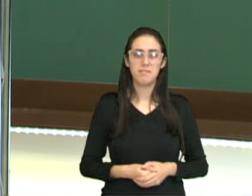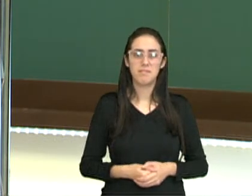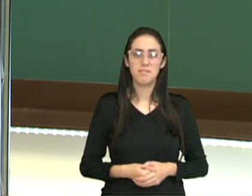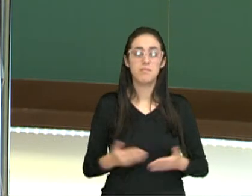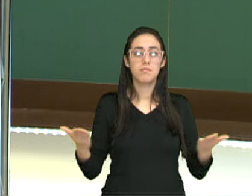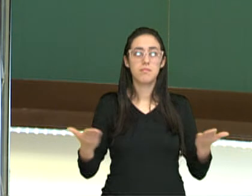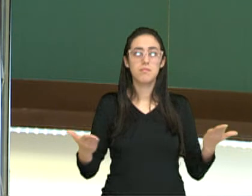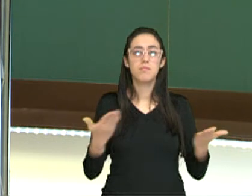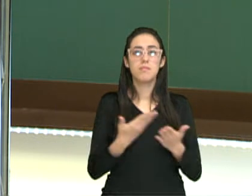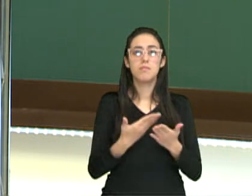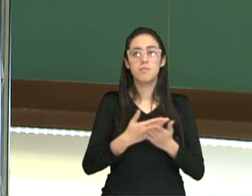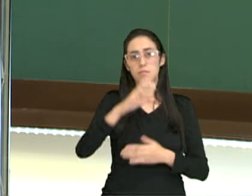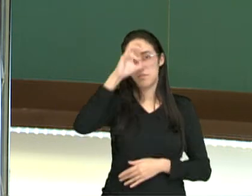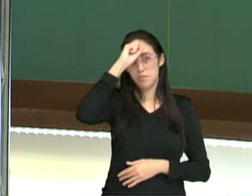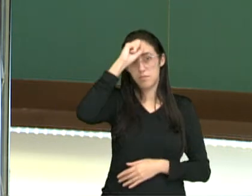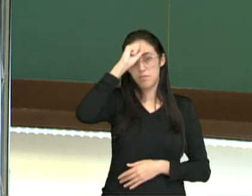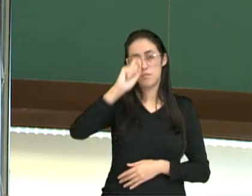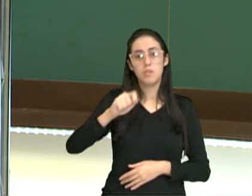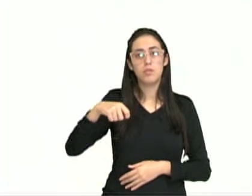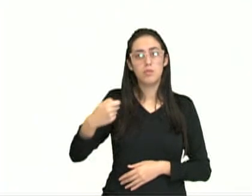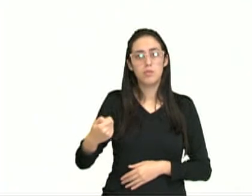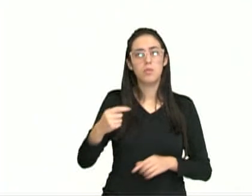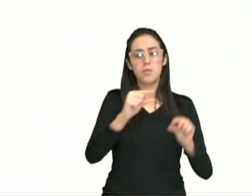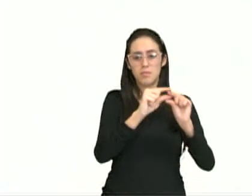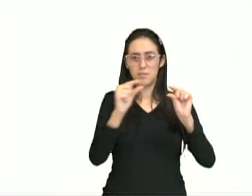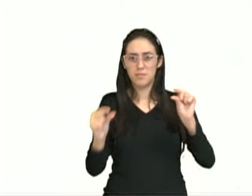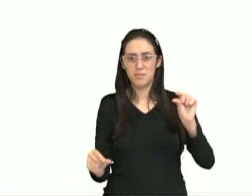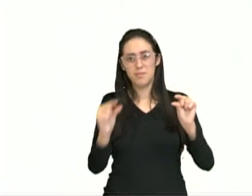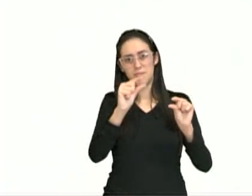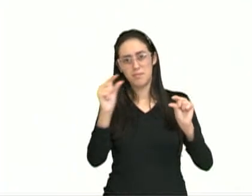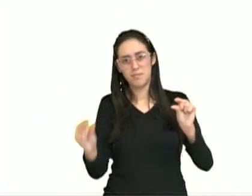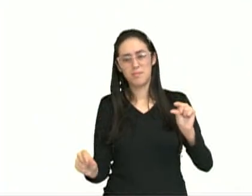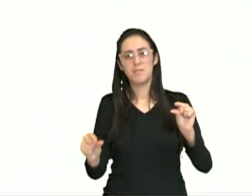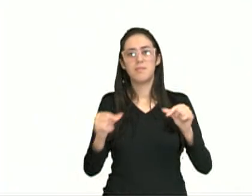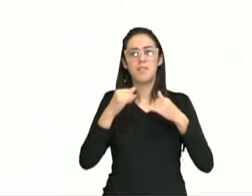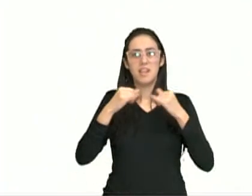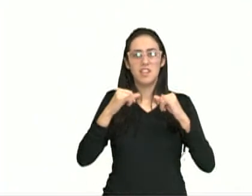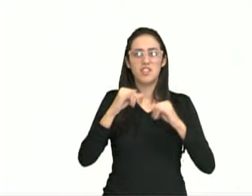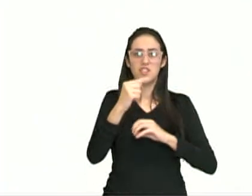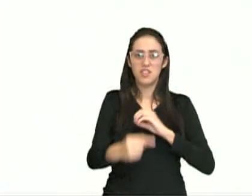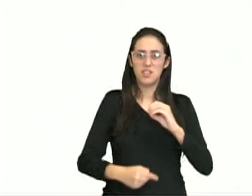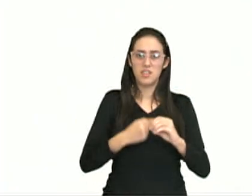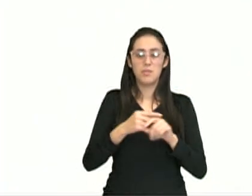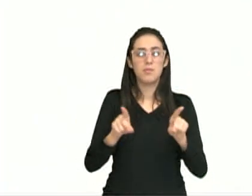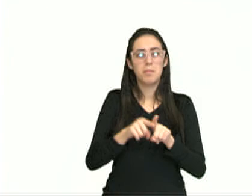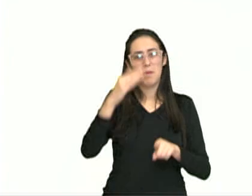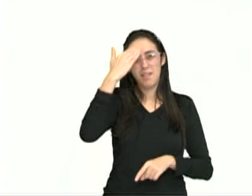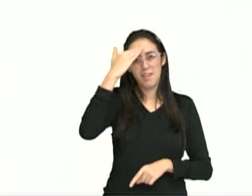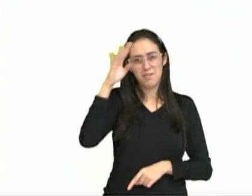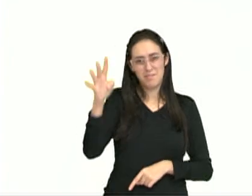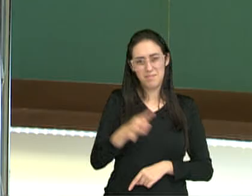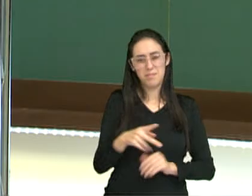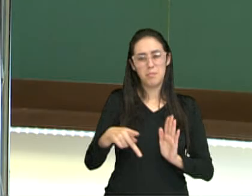Na aula de hoje, compreendemos os níveis e subníveis de energia de um átomo, entendemos o diagrama de Linus Pauling